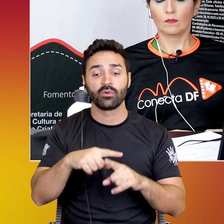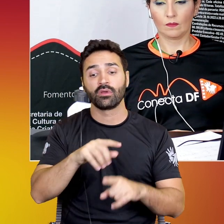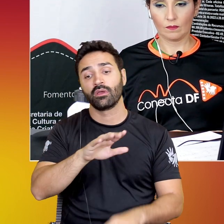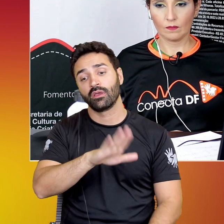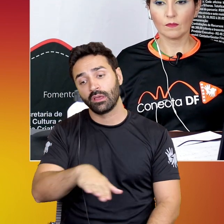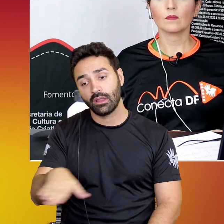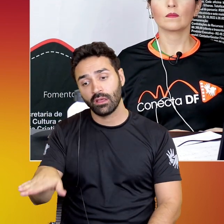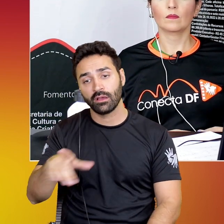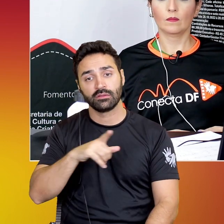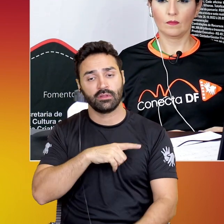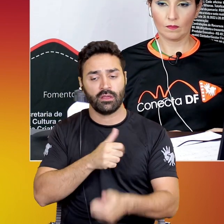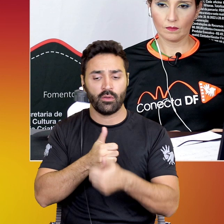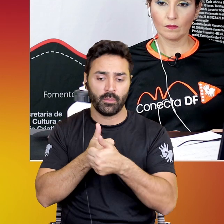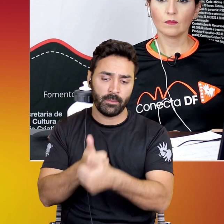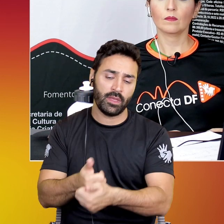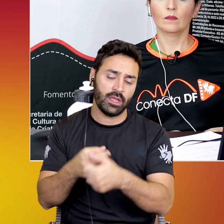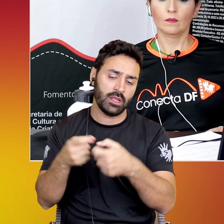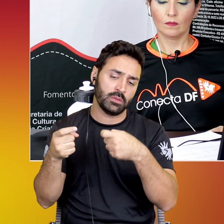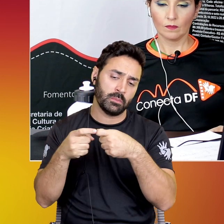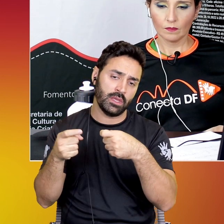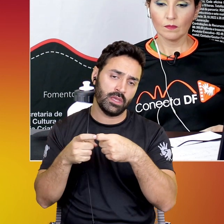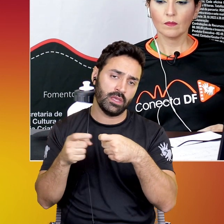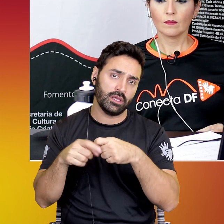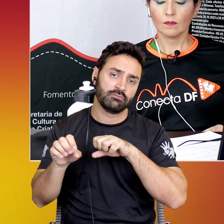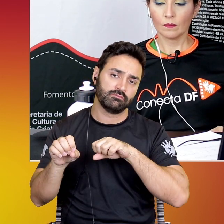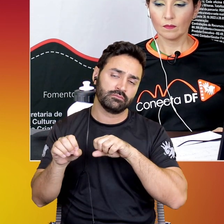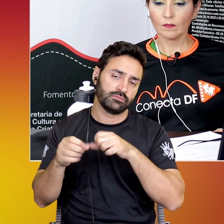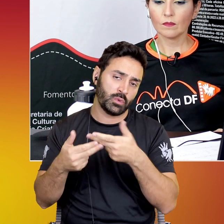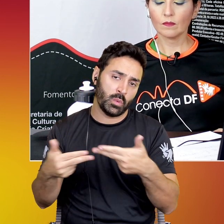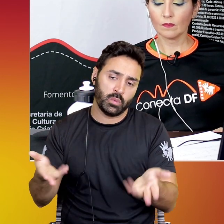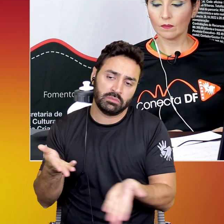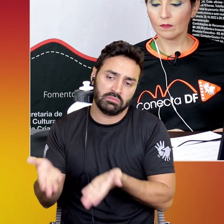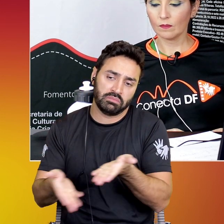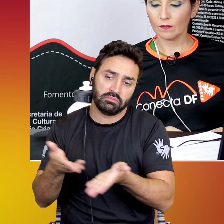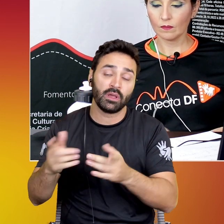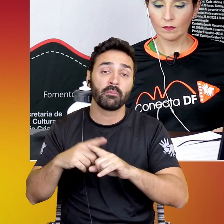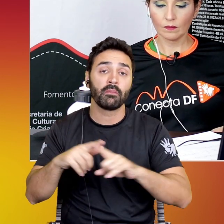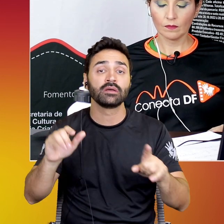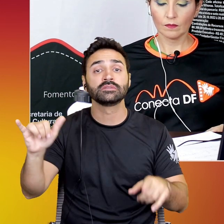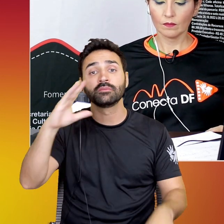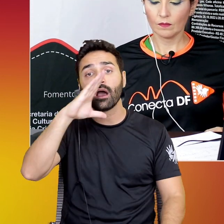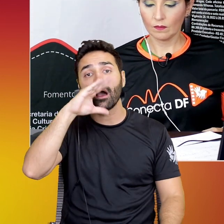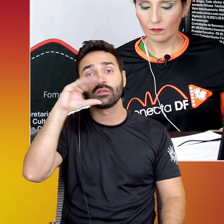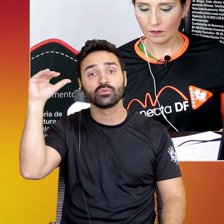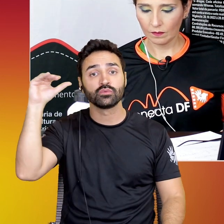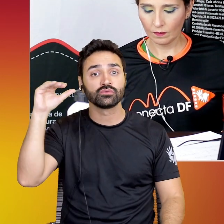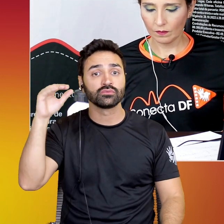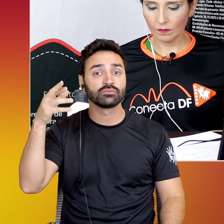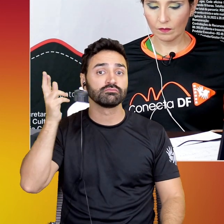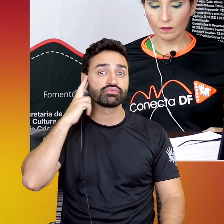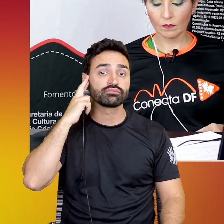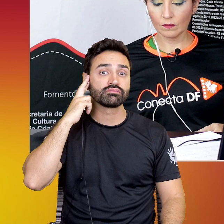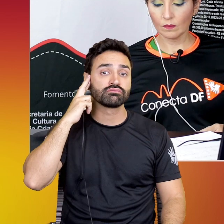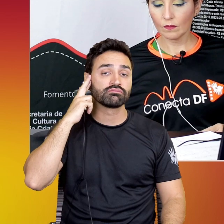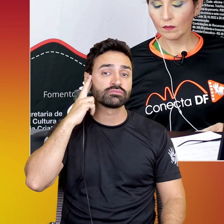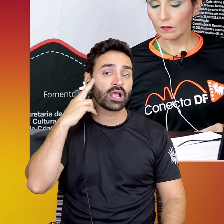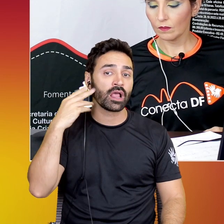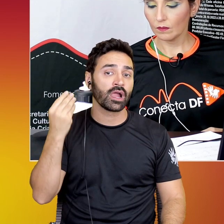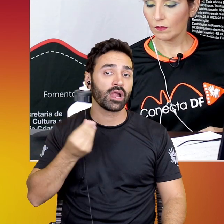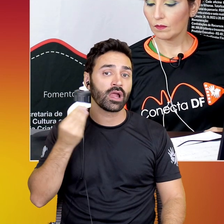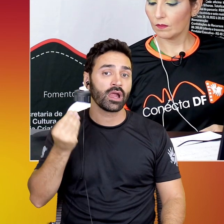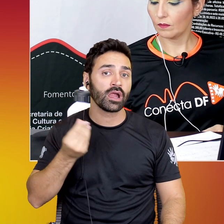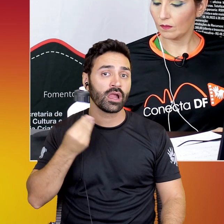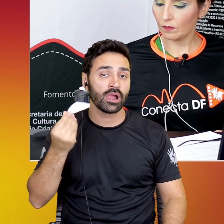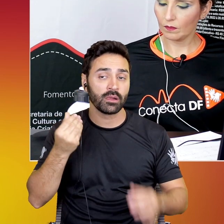ali, né? O médico já vai encaminhando. Mas quando é na fase adulta, assim, qual o caminho que essa pessoa vai